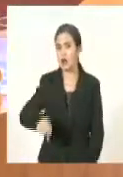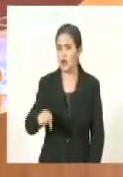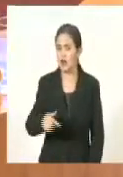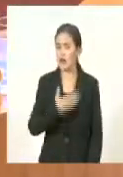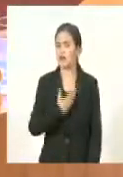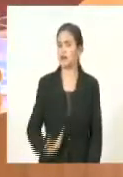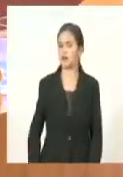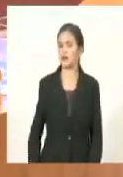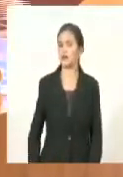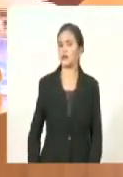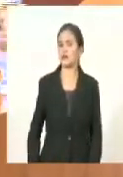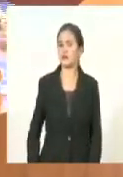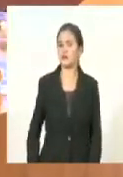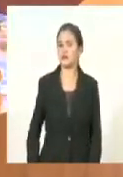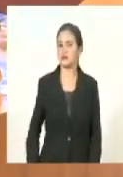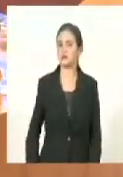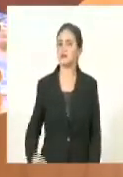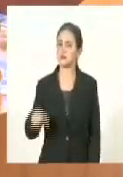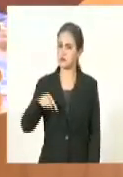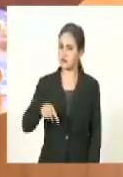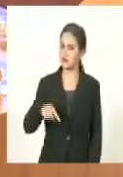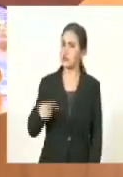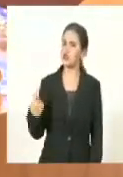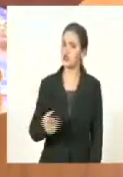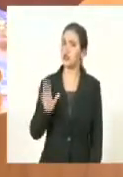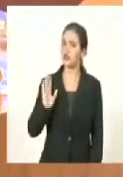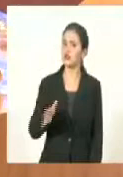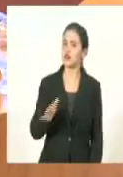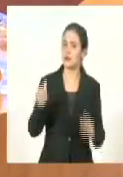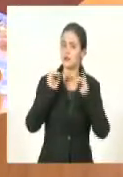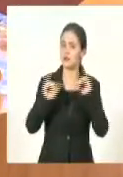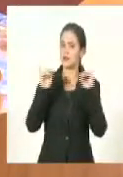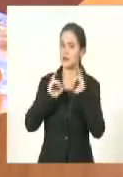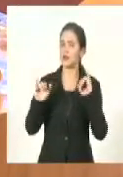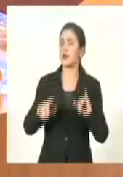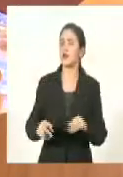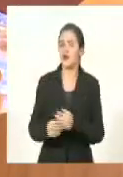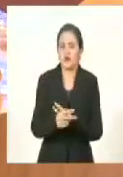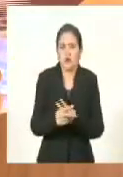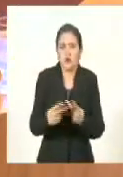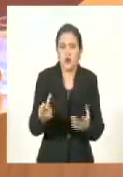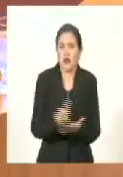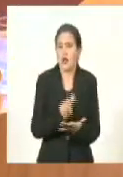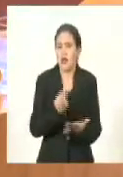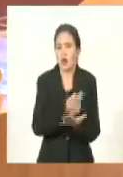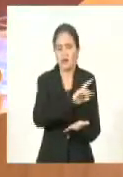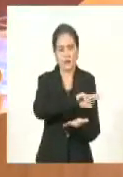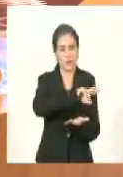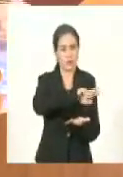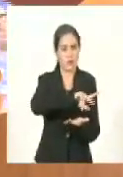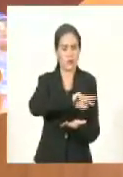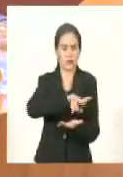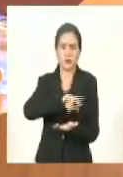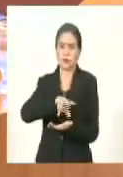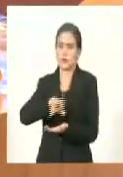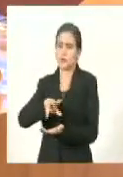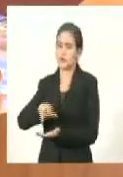Aqui nesta tribuna mesmo, já falamos de vários indícios de irregularidades. O deputado Andréa